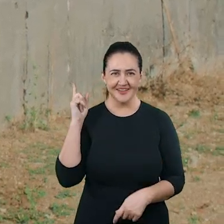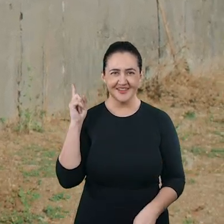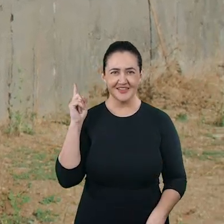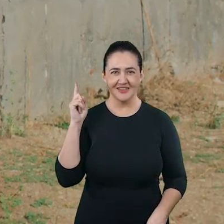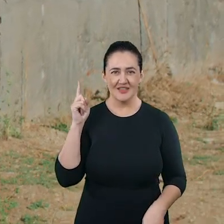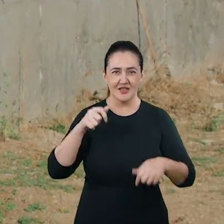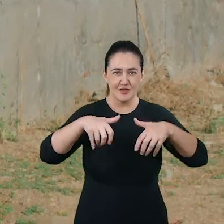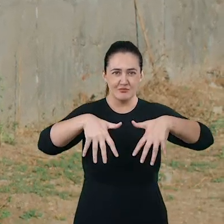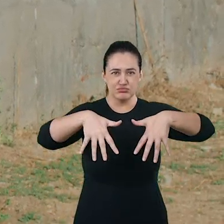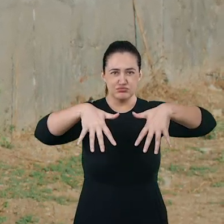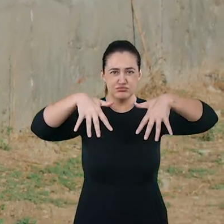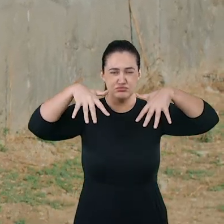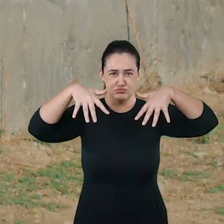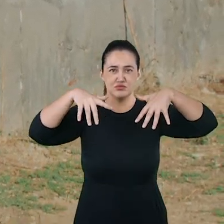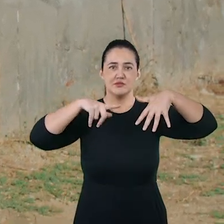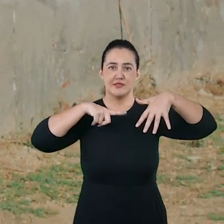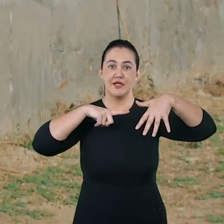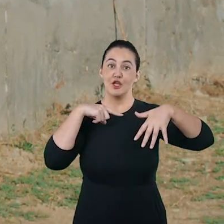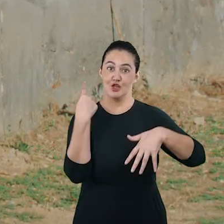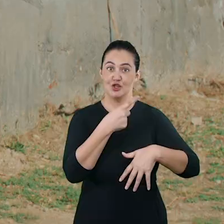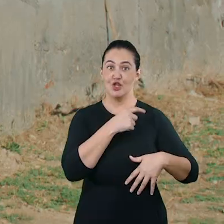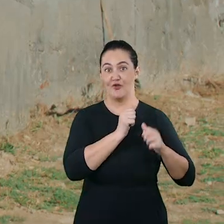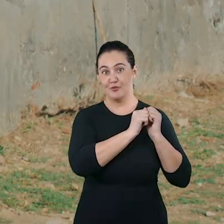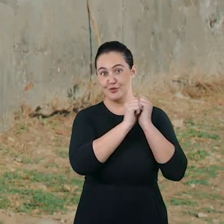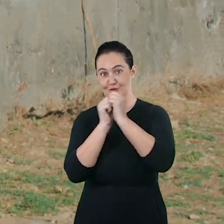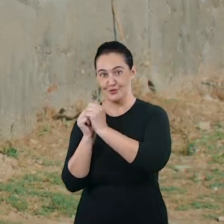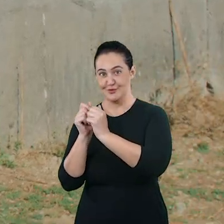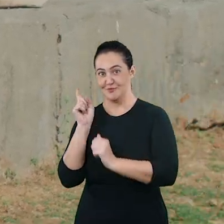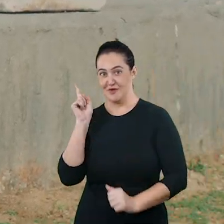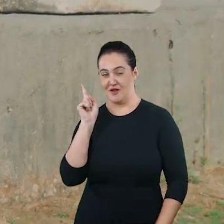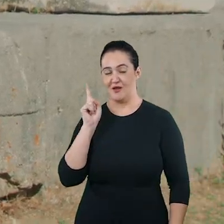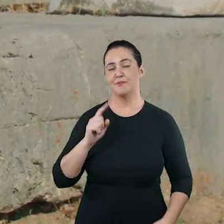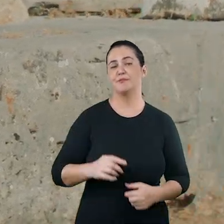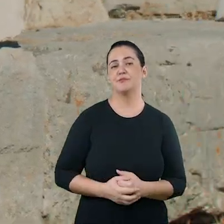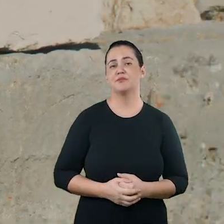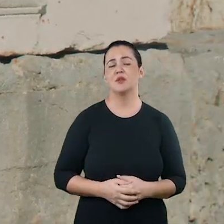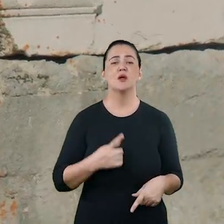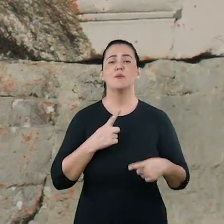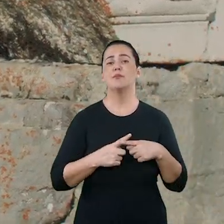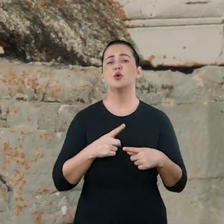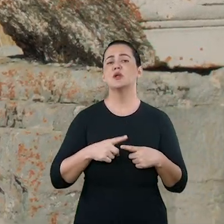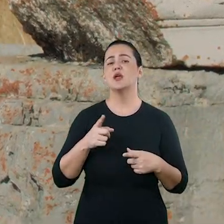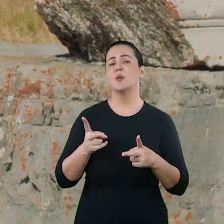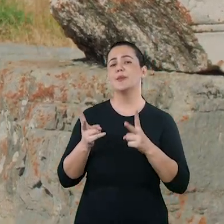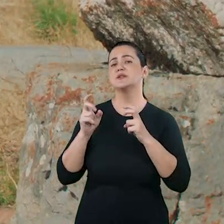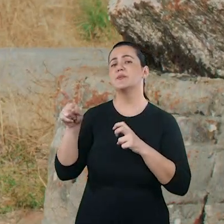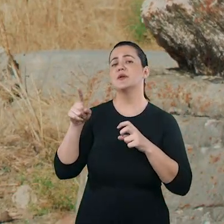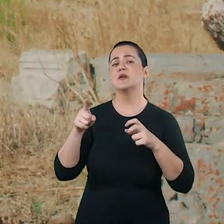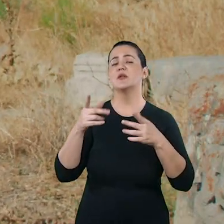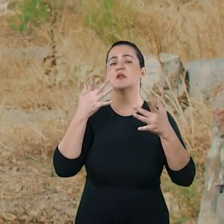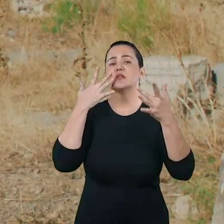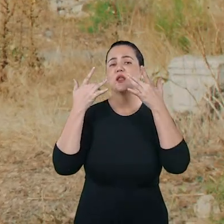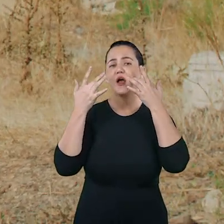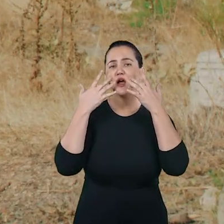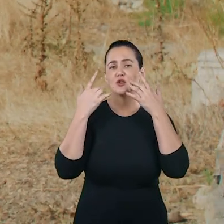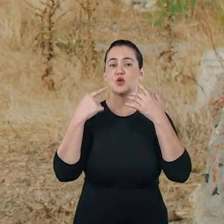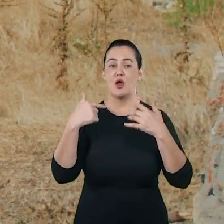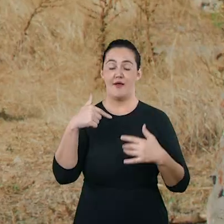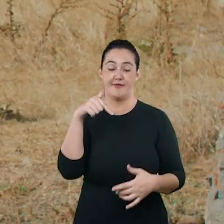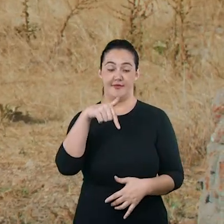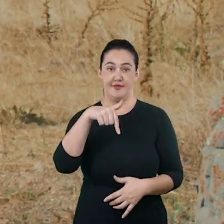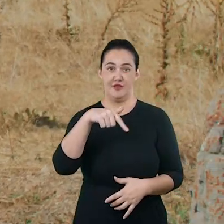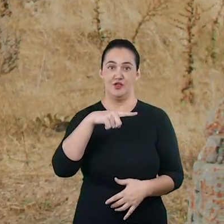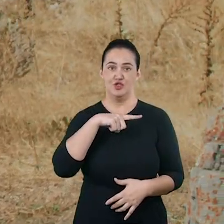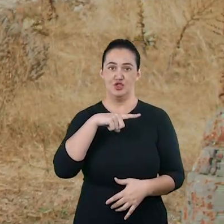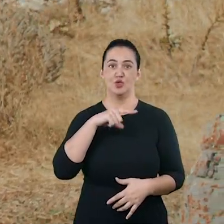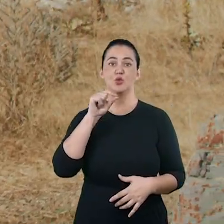As arquibancadas, e nós vamos para lá, exatamente para lá. E por que me chama a atenção esse teatro? Porque, como eu falei, aqui atrás de mim ficava